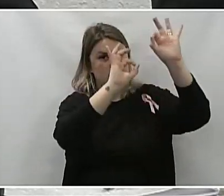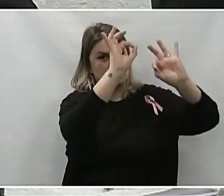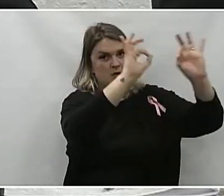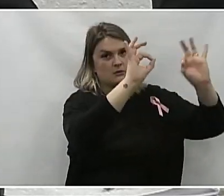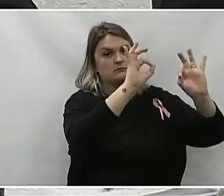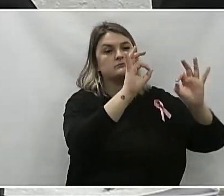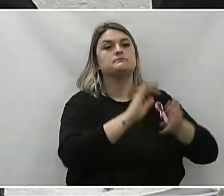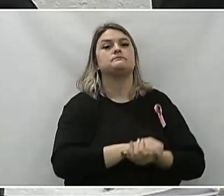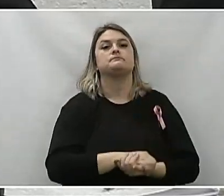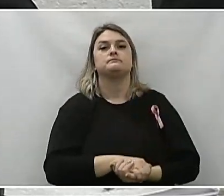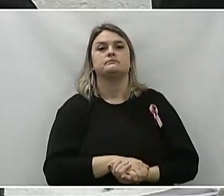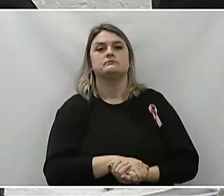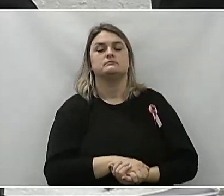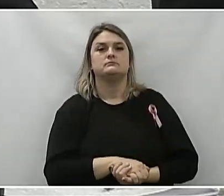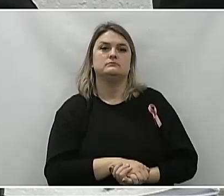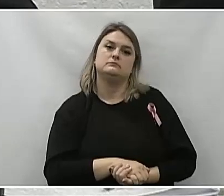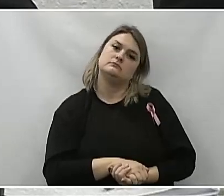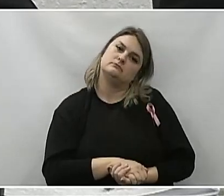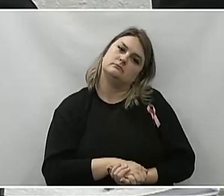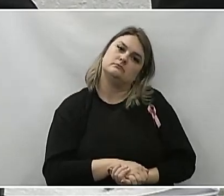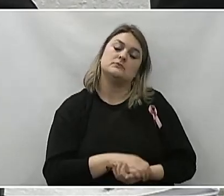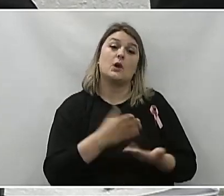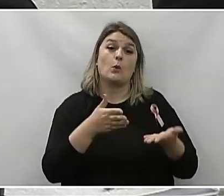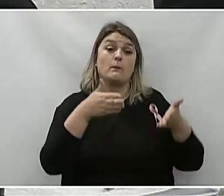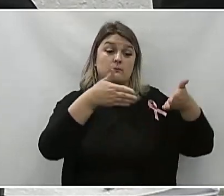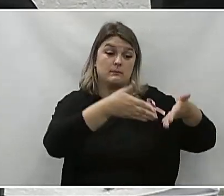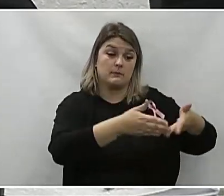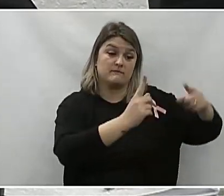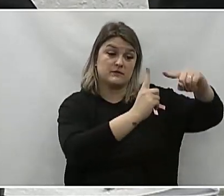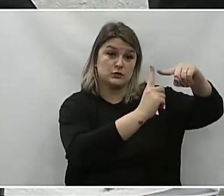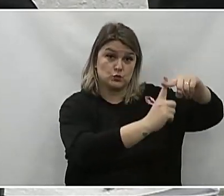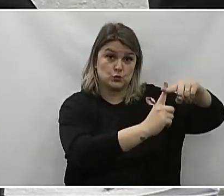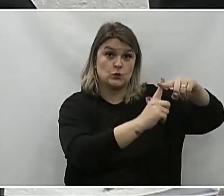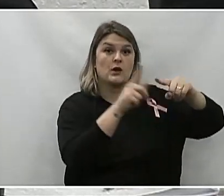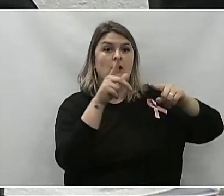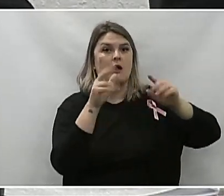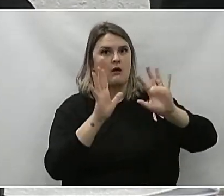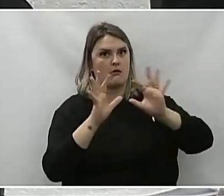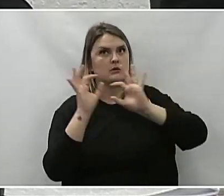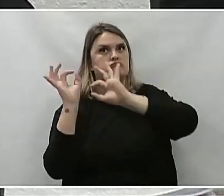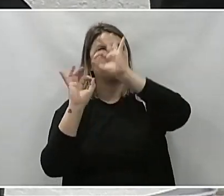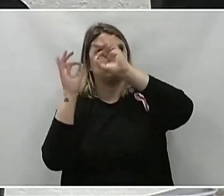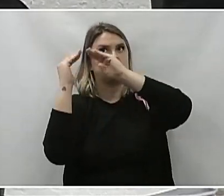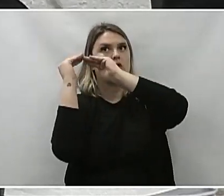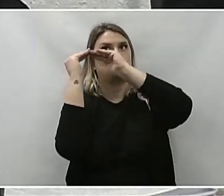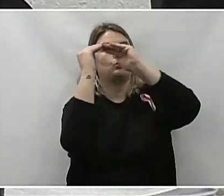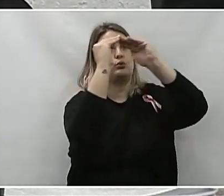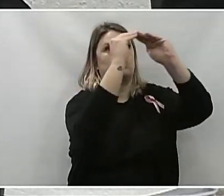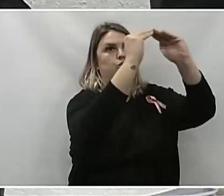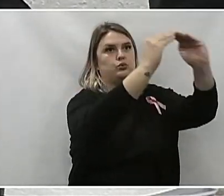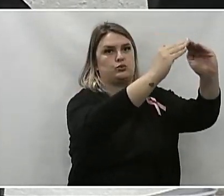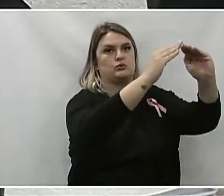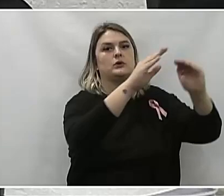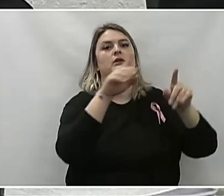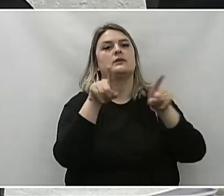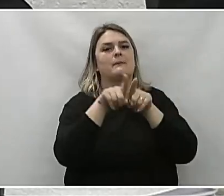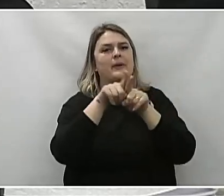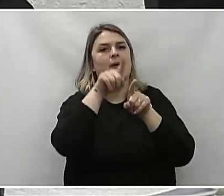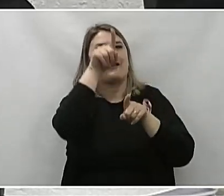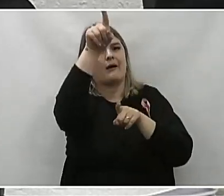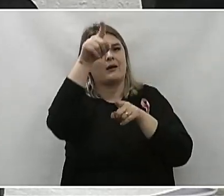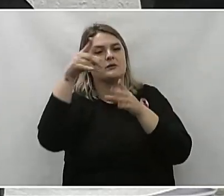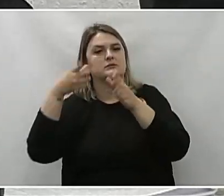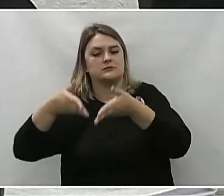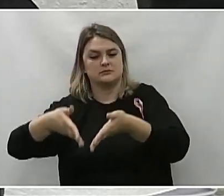acompanhei o toldo e é muito importante o espaço como aquele estar sempre bem cuidado espera assim que seja lá no bairro São Cristóvão